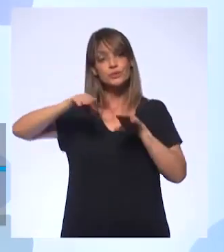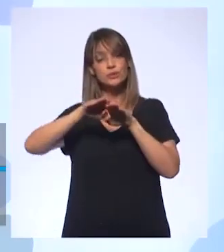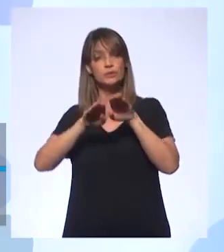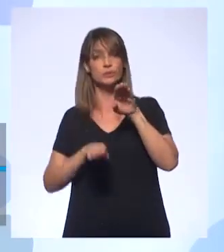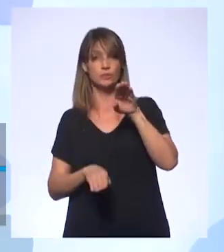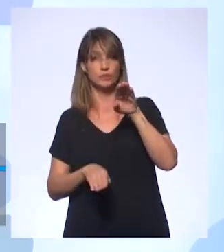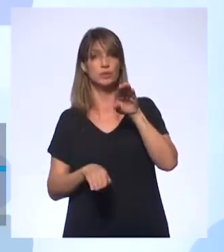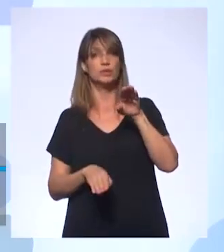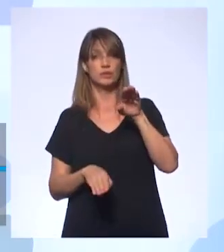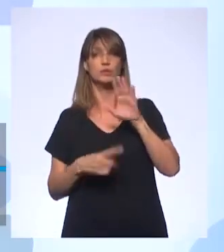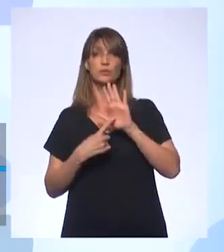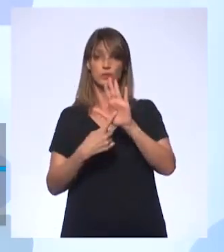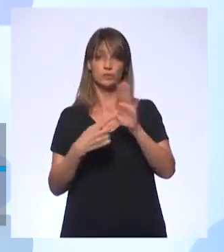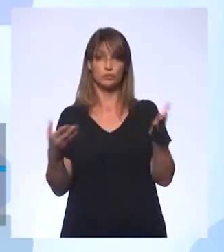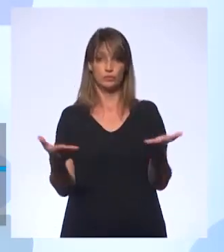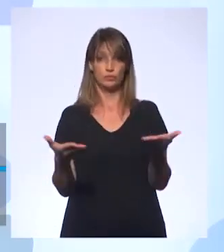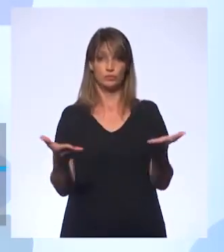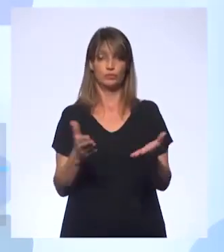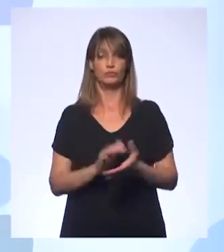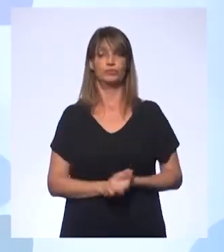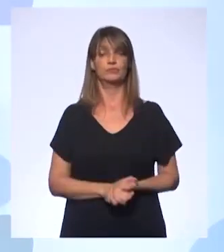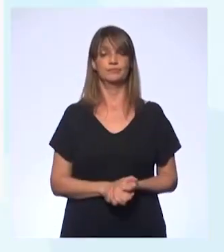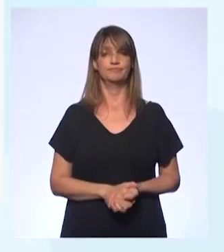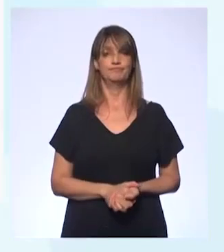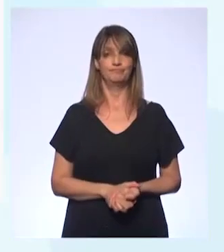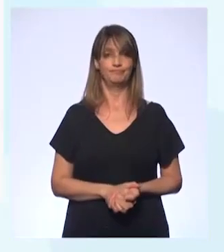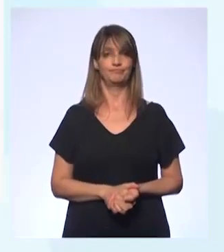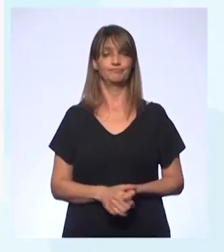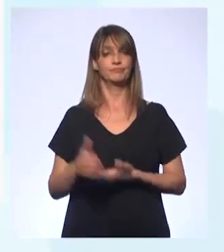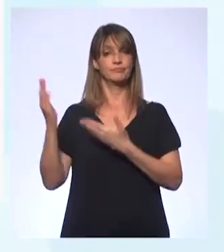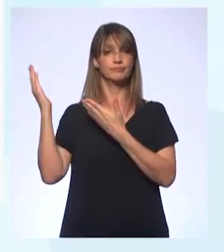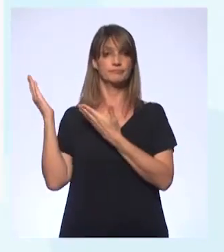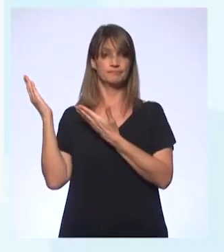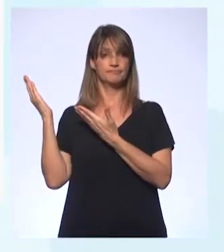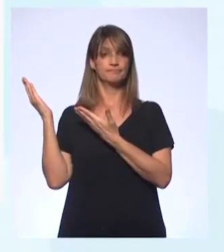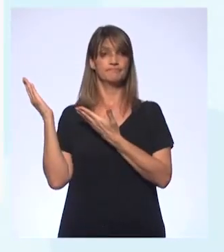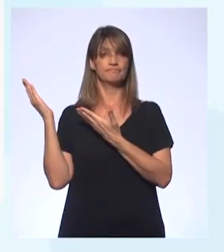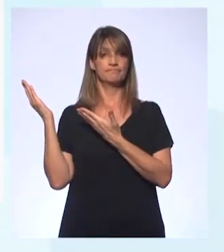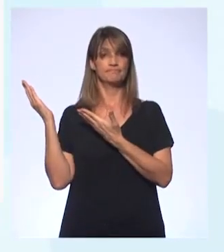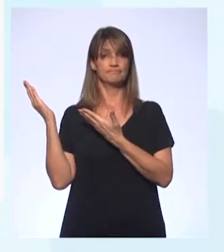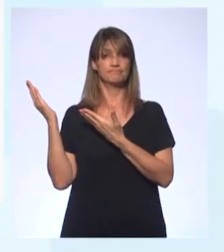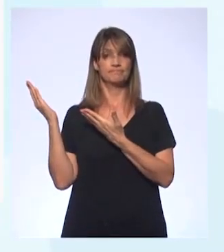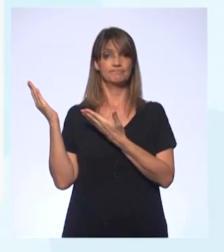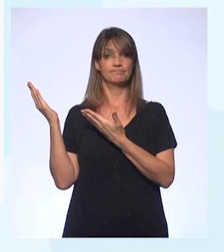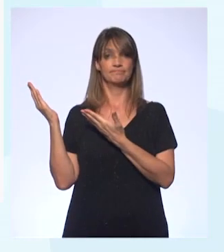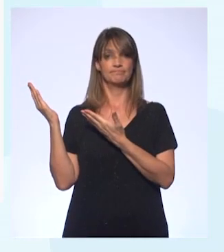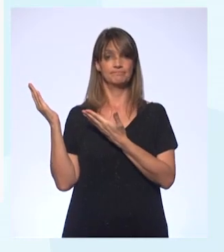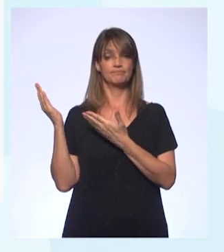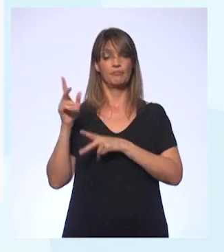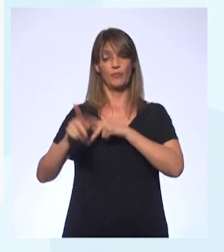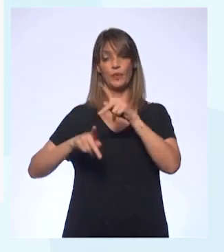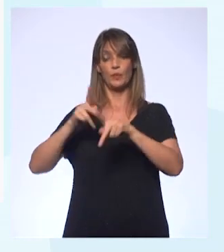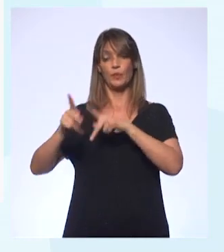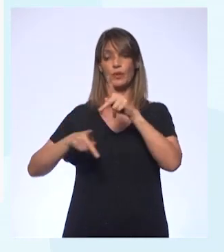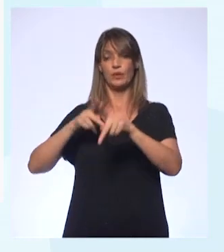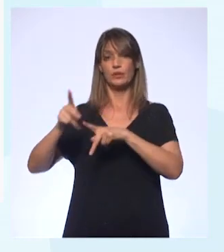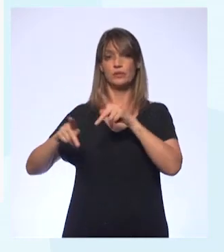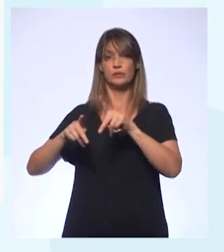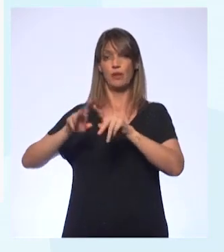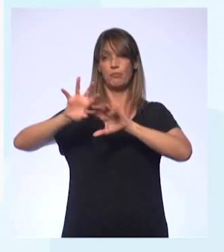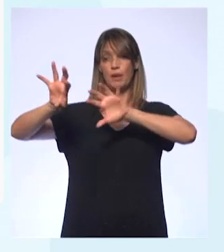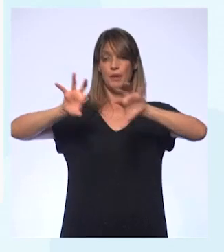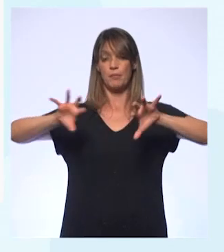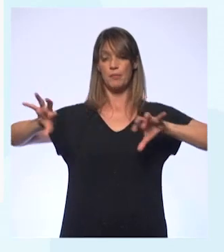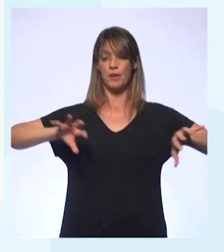que nós estamos nos referindo. Nesse outro PowerPoint, né, sobre a distribuição da população por rendimento, nós trazemos